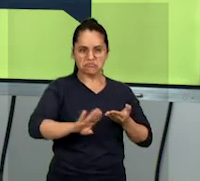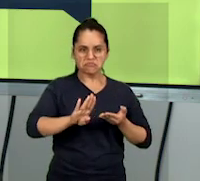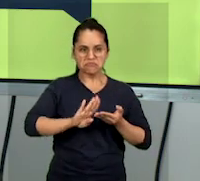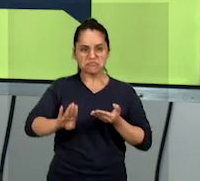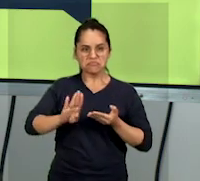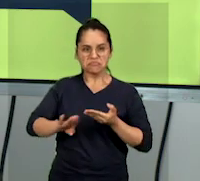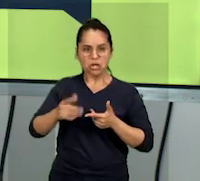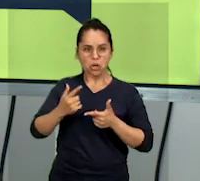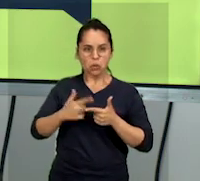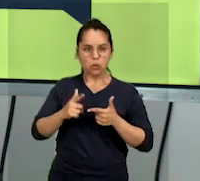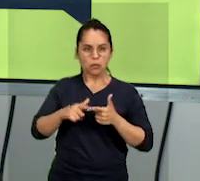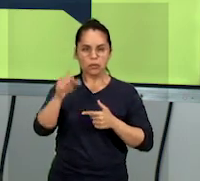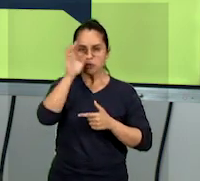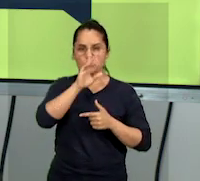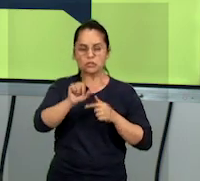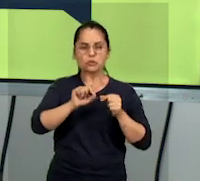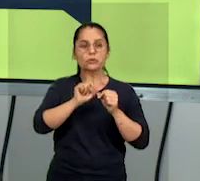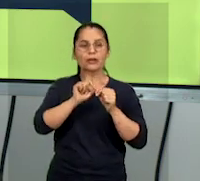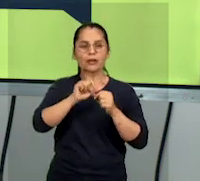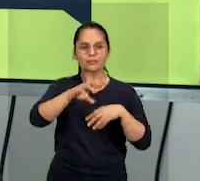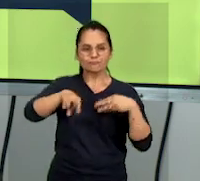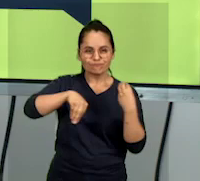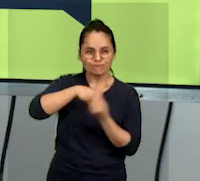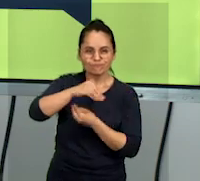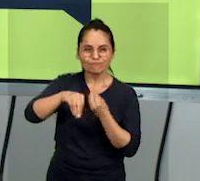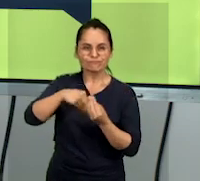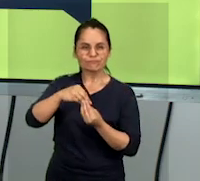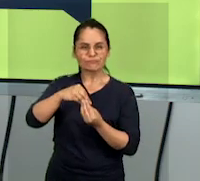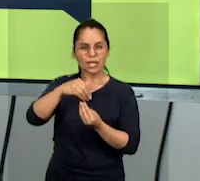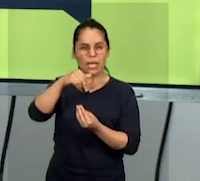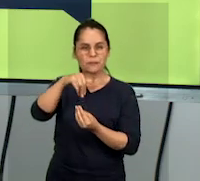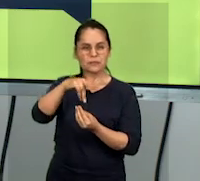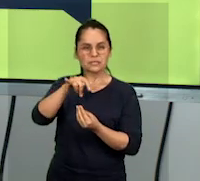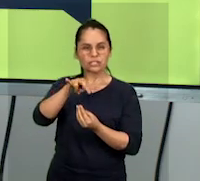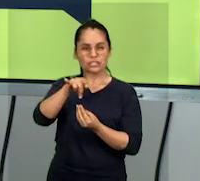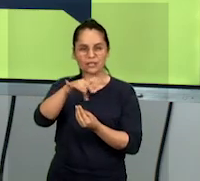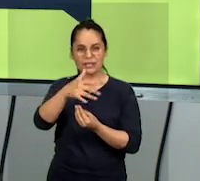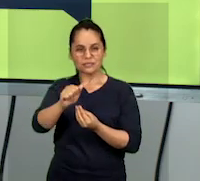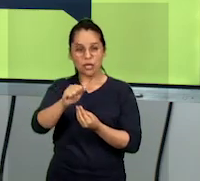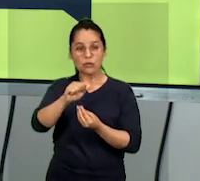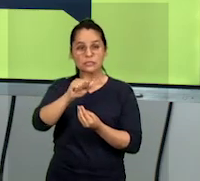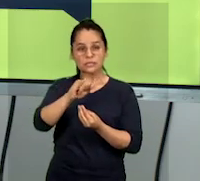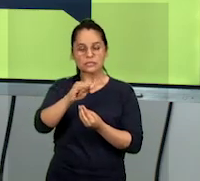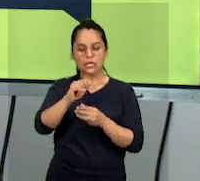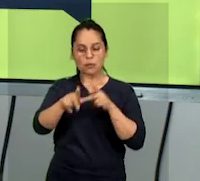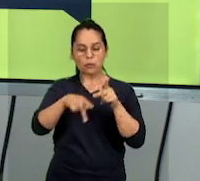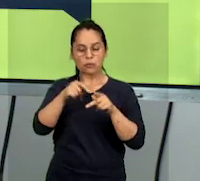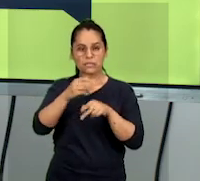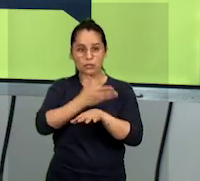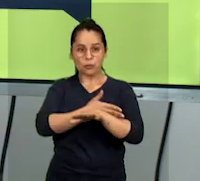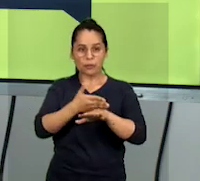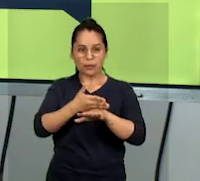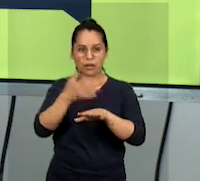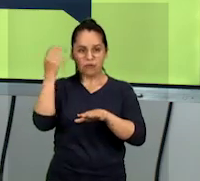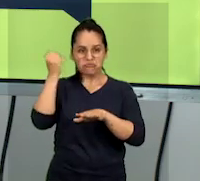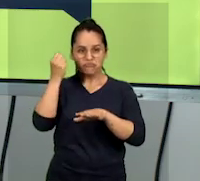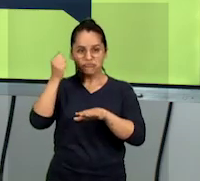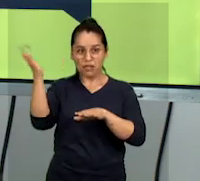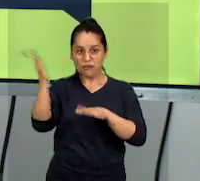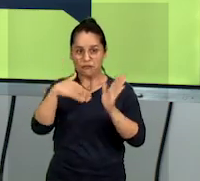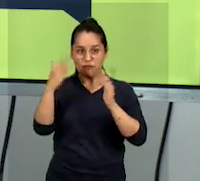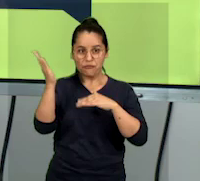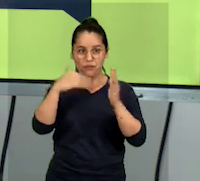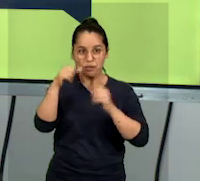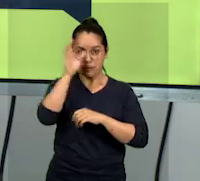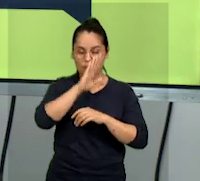problema no Brasil era exatamente a miscigenação. E que se a população branca viesse para o Brasil, né, os problemas iriam